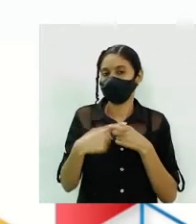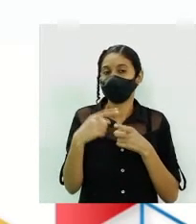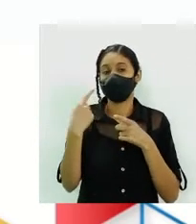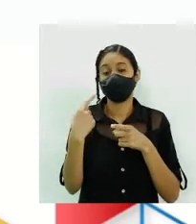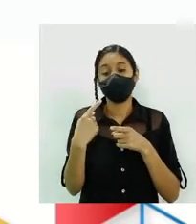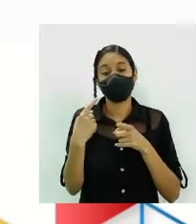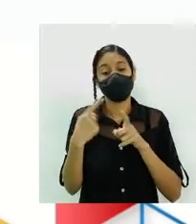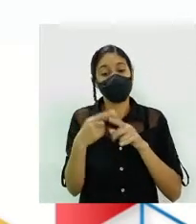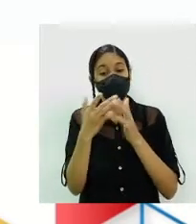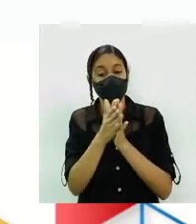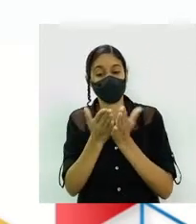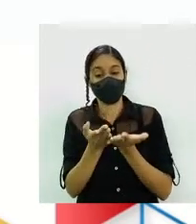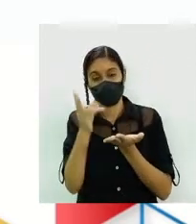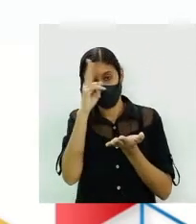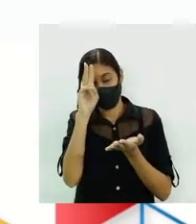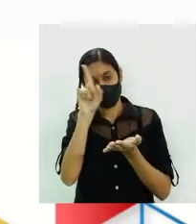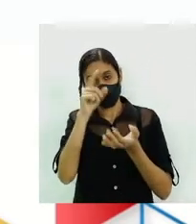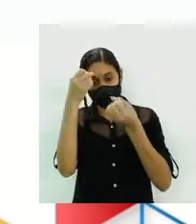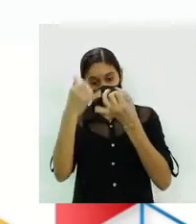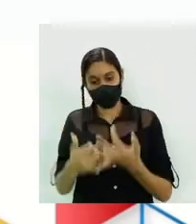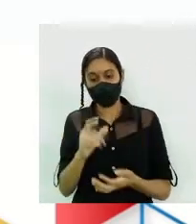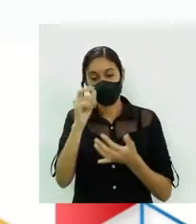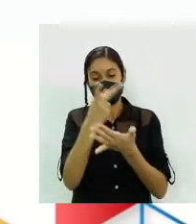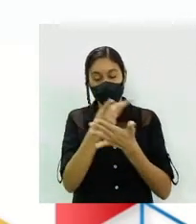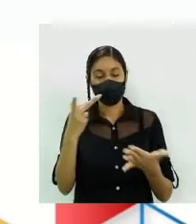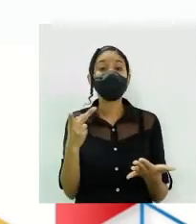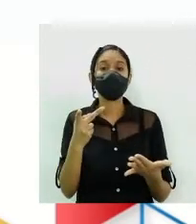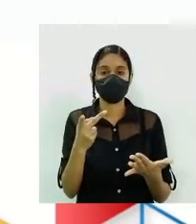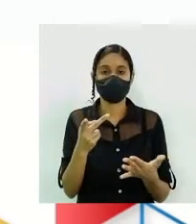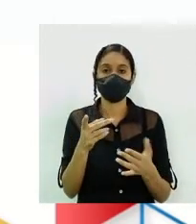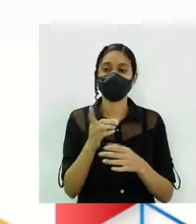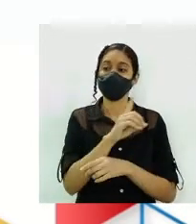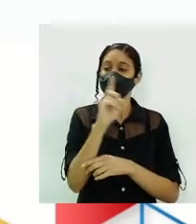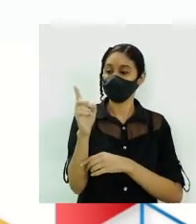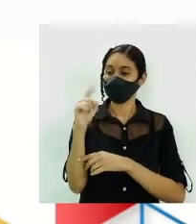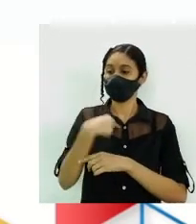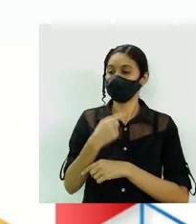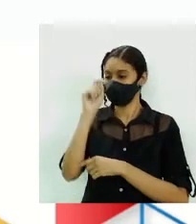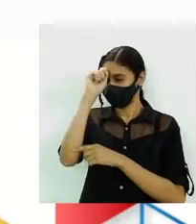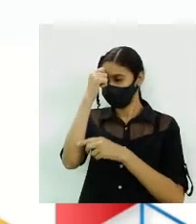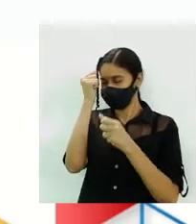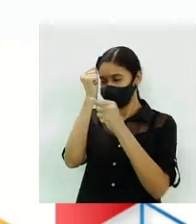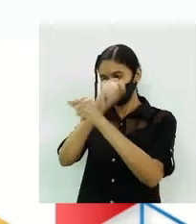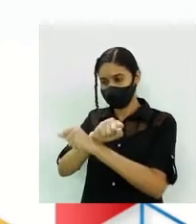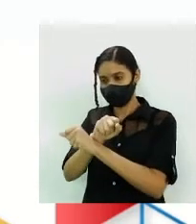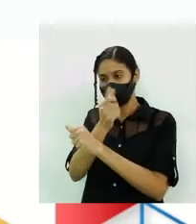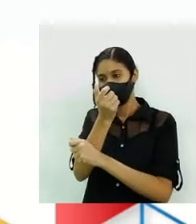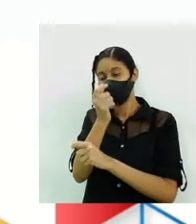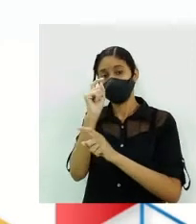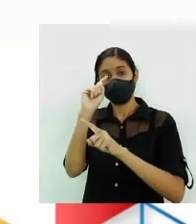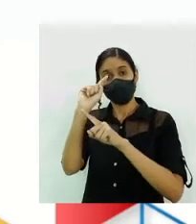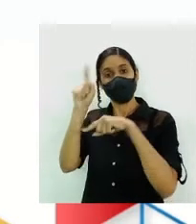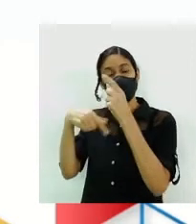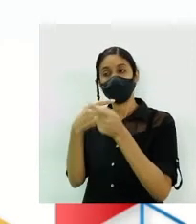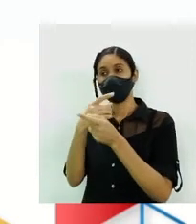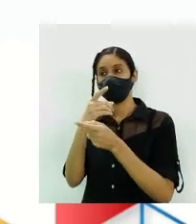Porque nos livros de história não contaram o que aconteceu. Um dia éramos escravos e no dia